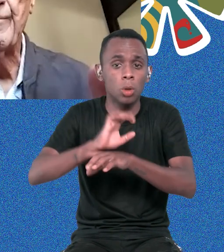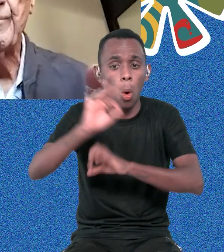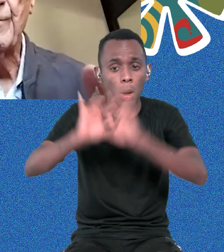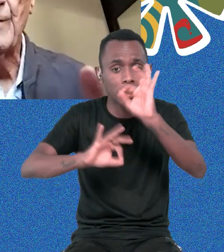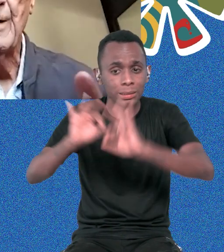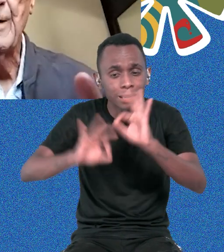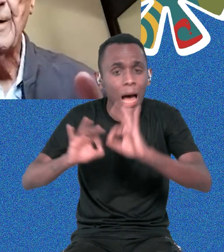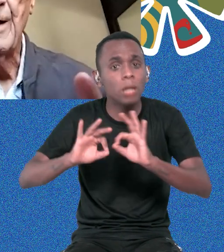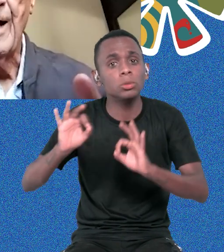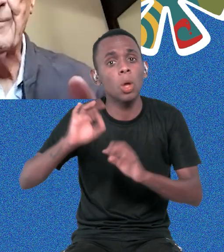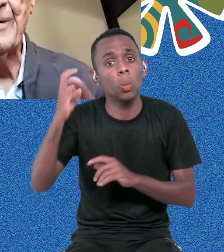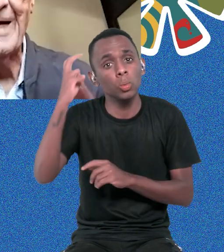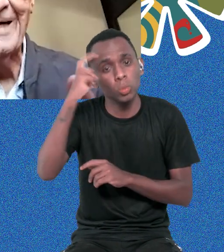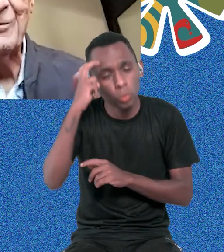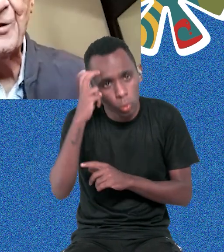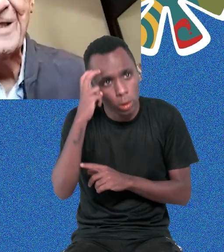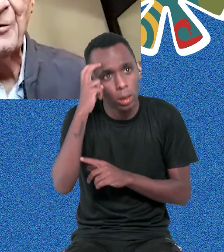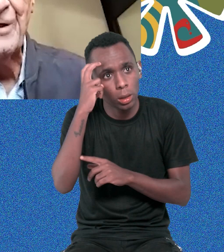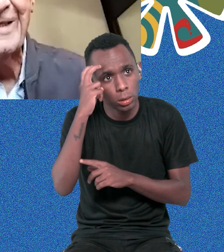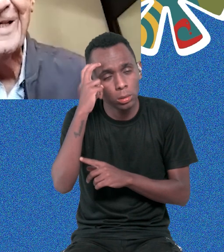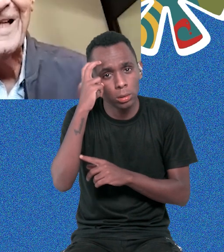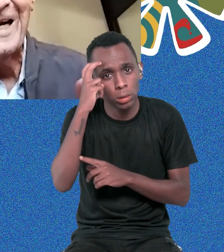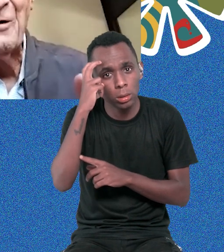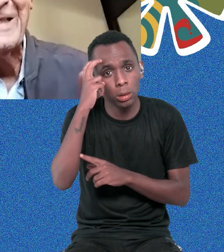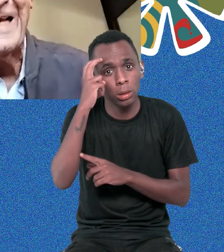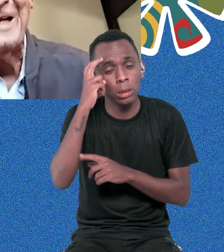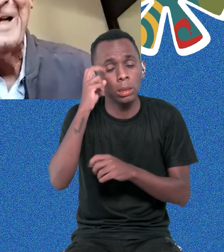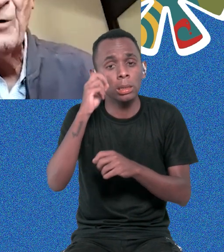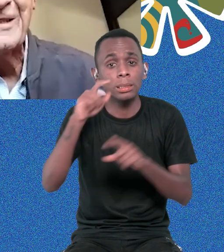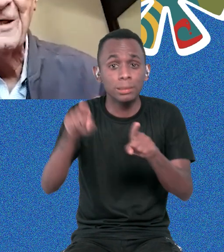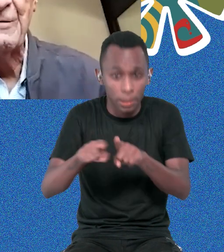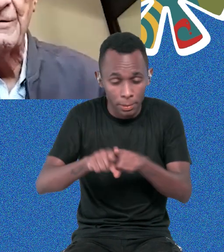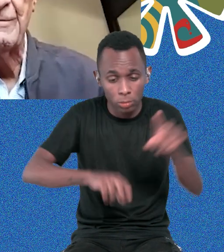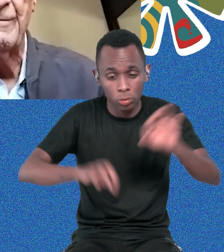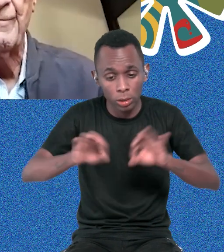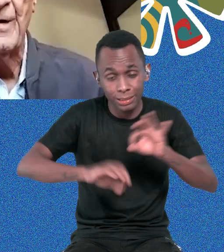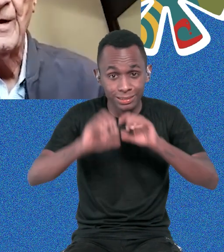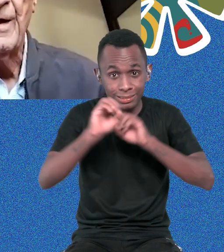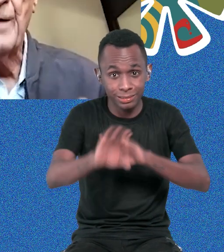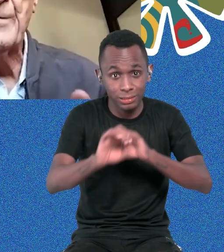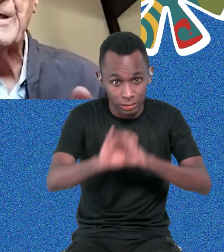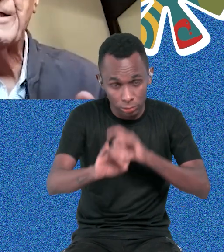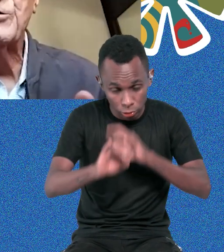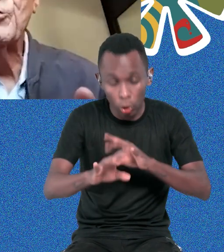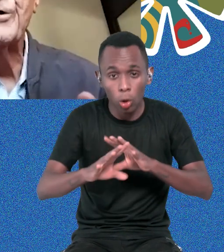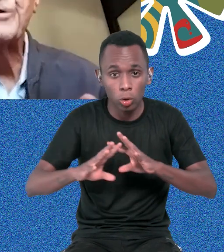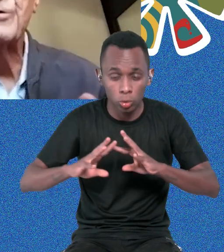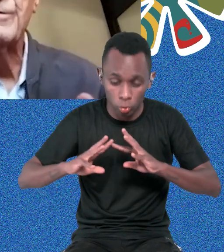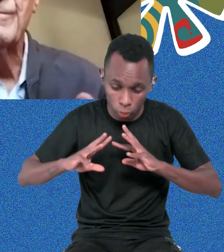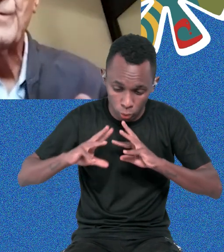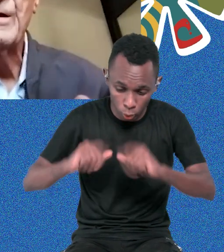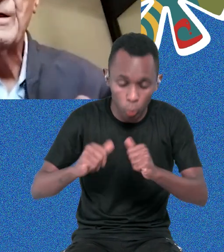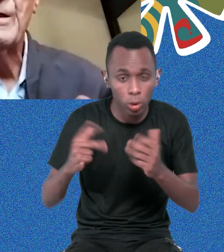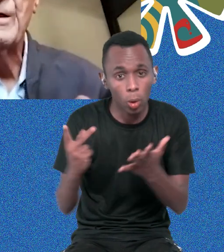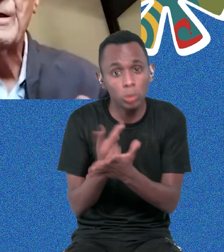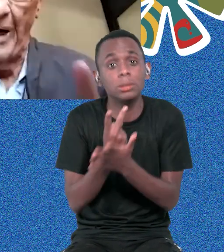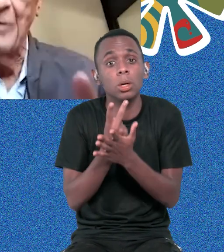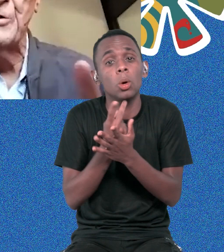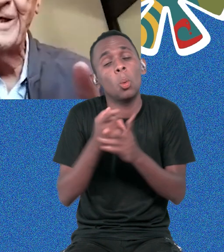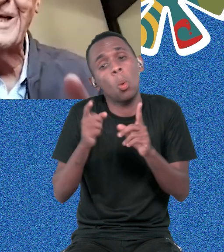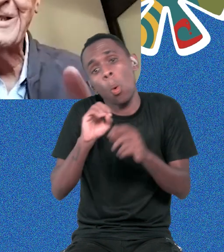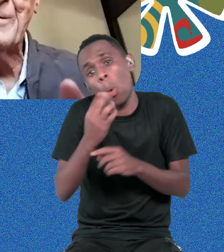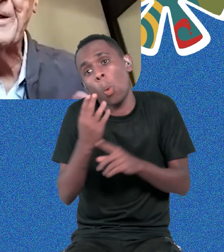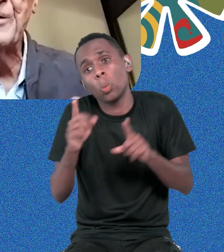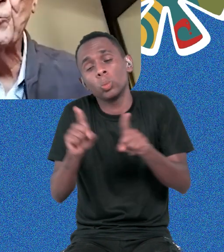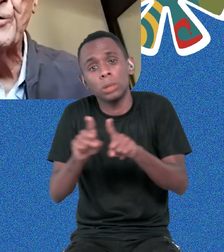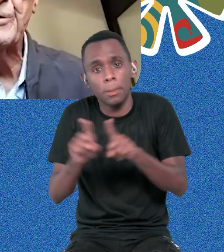cultura, apesar do Estado ter desterrado até a educação, apesar de tudo isso, ou por